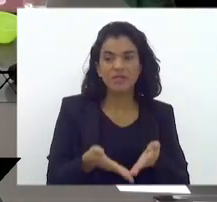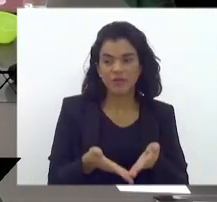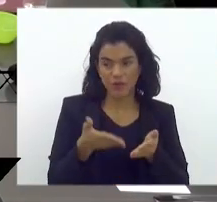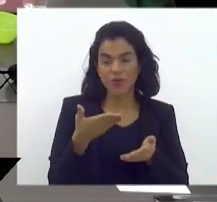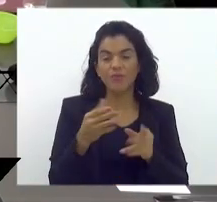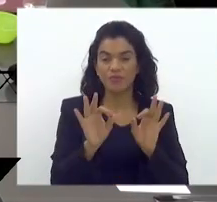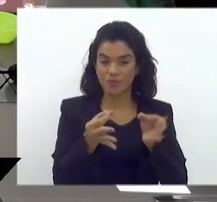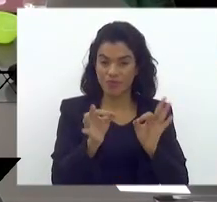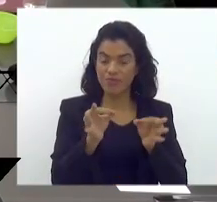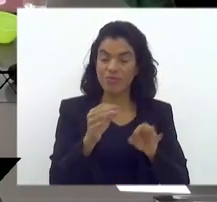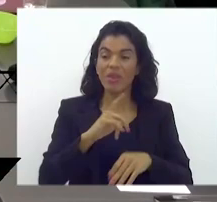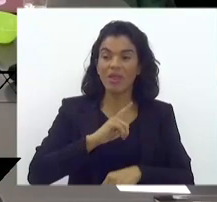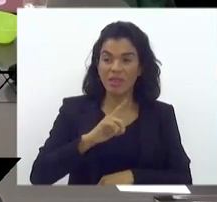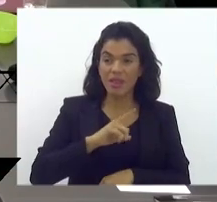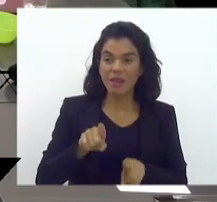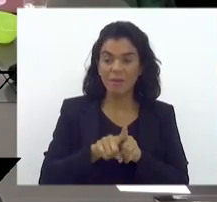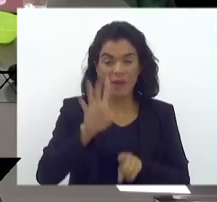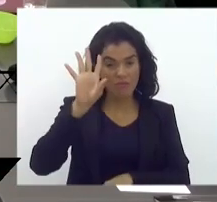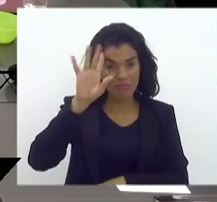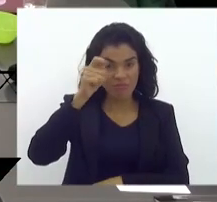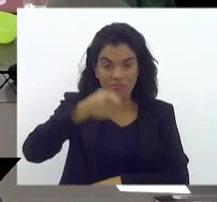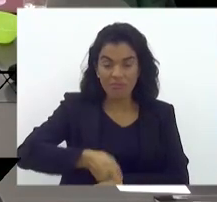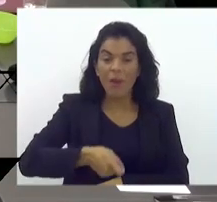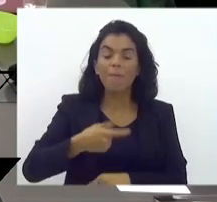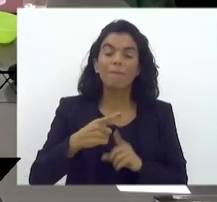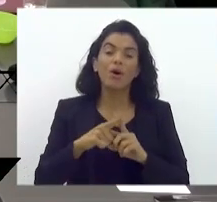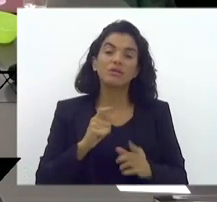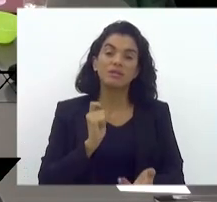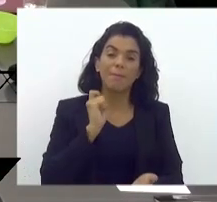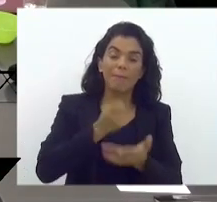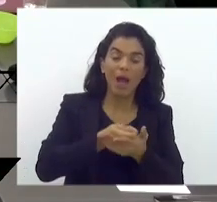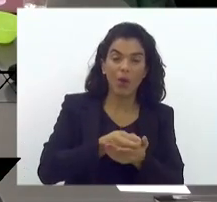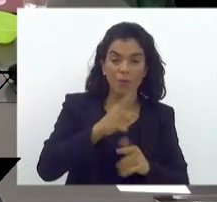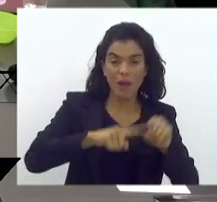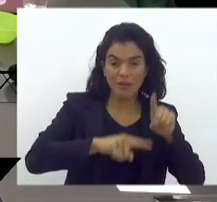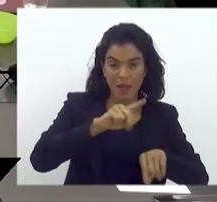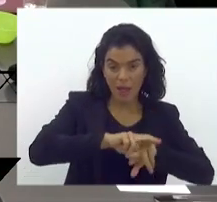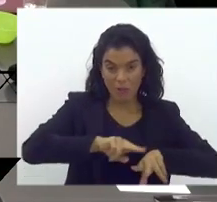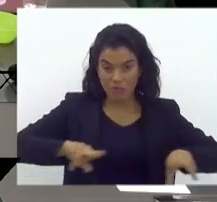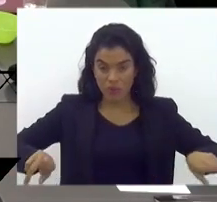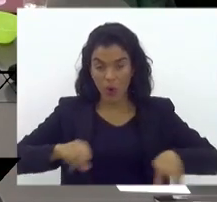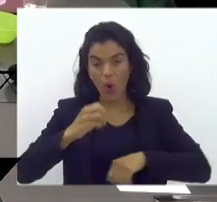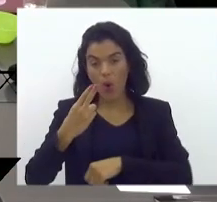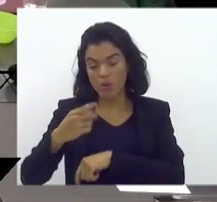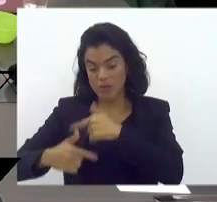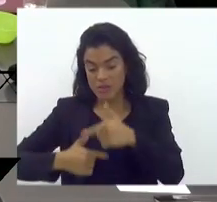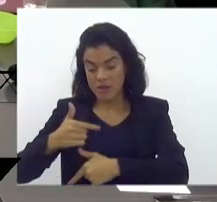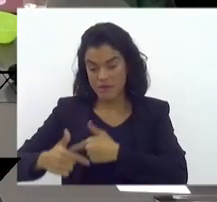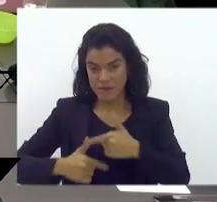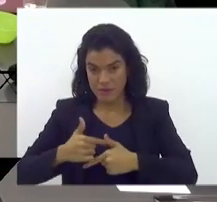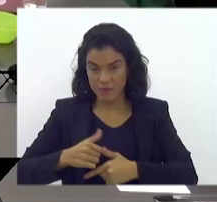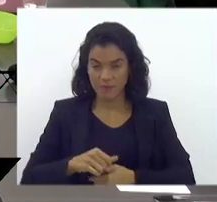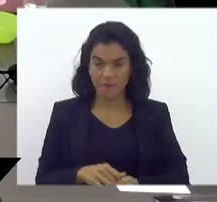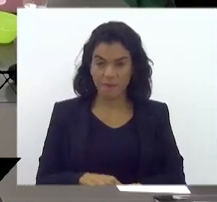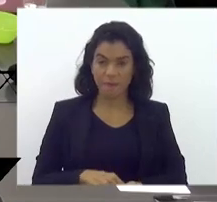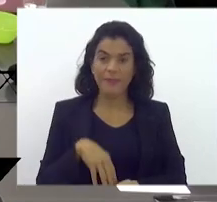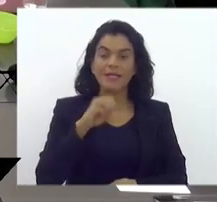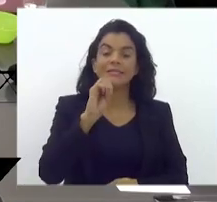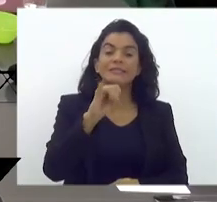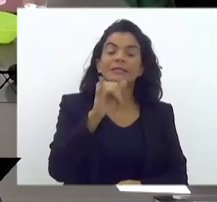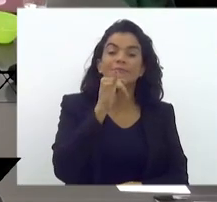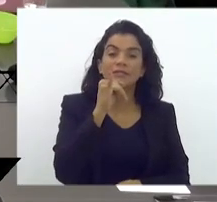O repasse é feito em conta específica e tem a determinação do que pode ser gasto com material e com serviço. Eu sei que material, serviço, porque eu estou dizendo o seguinte: